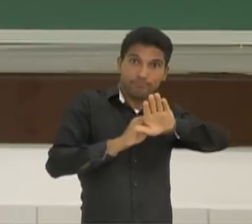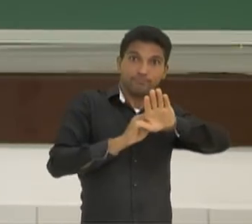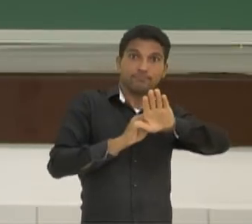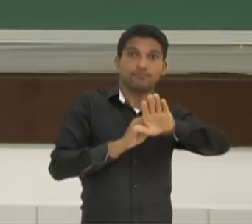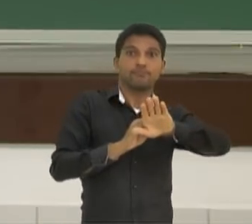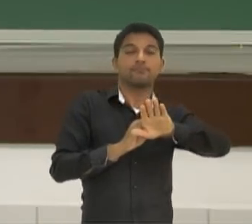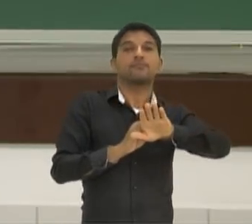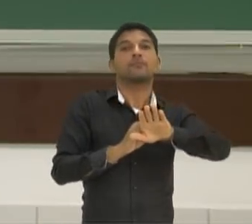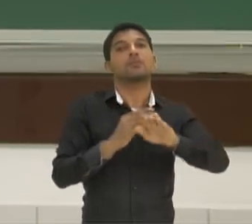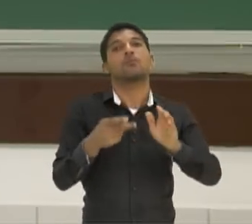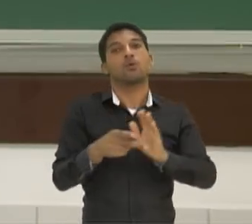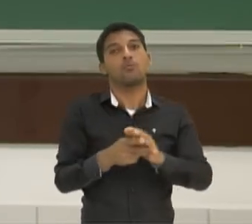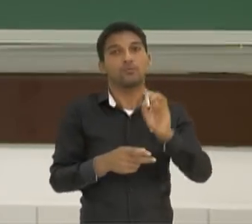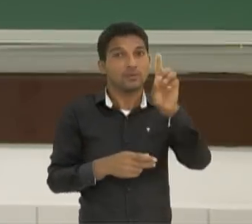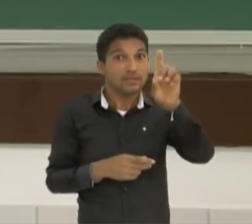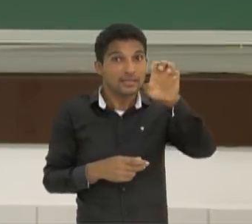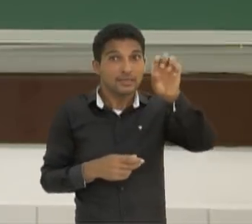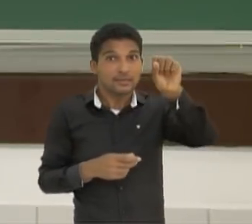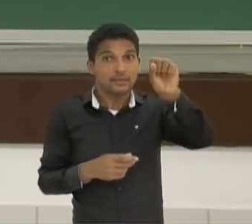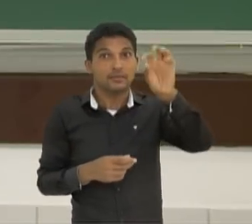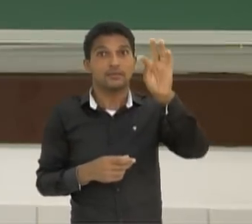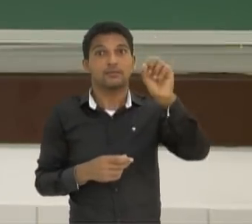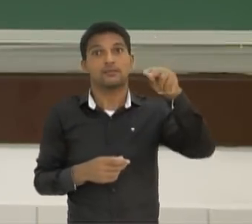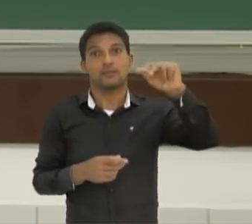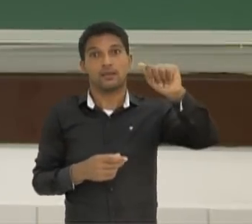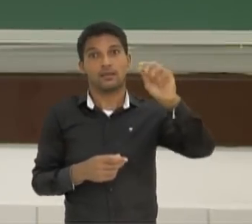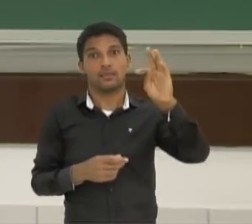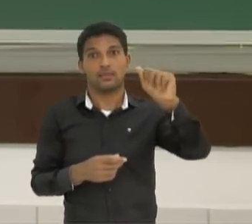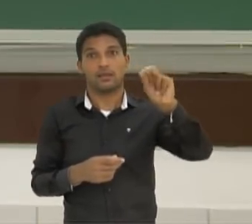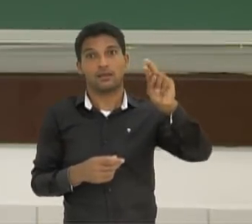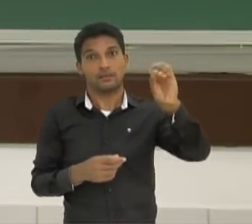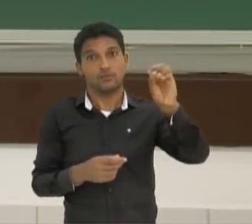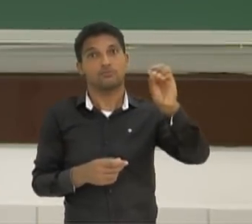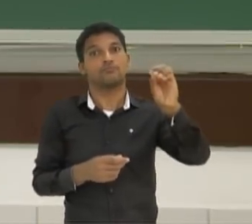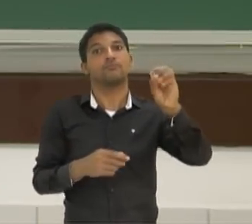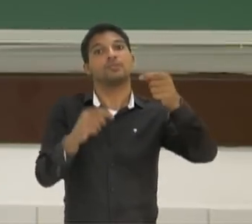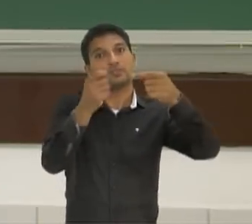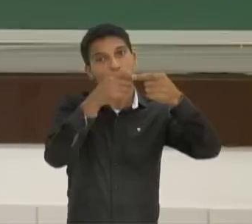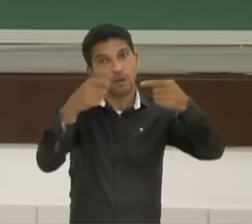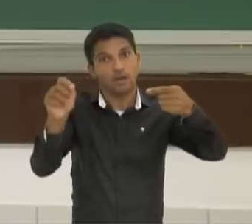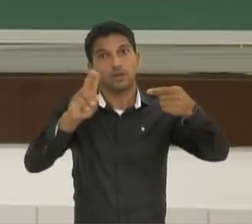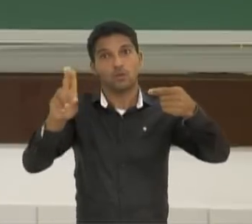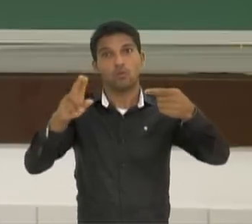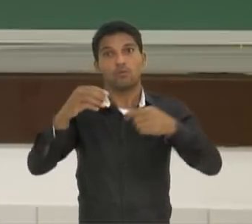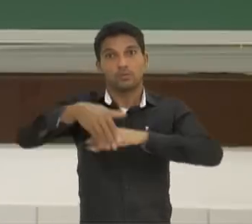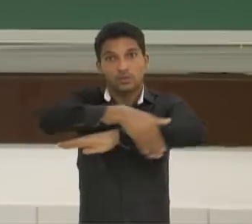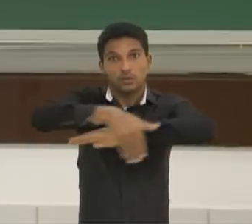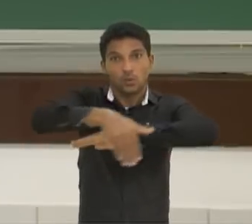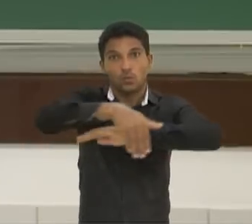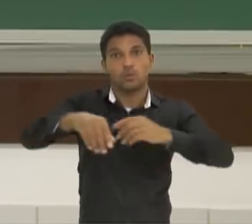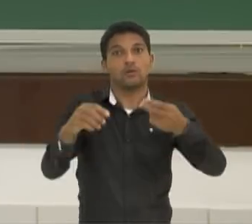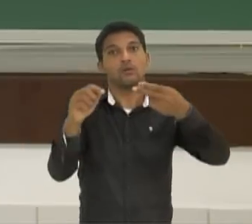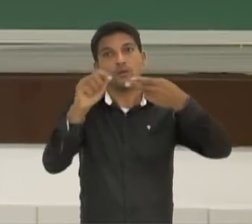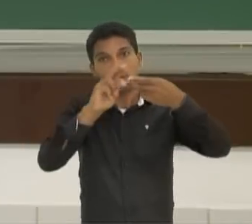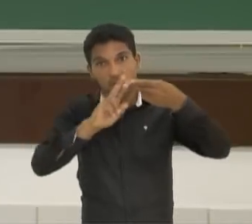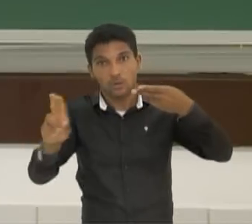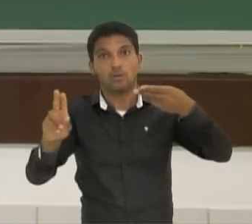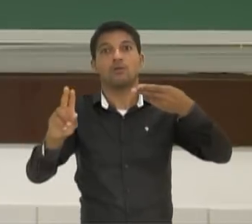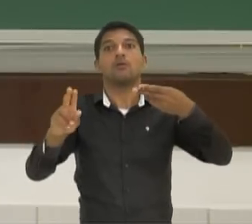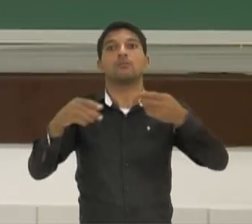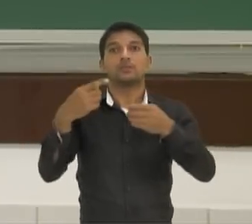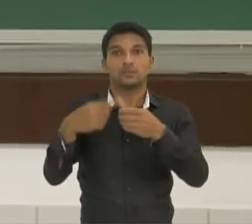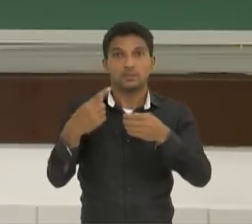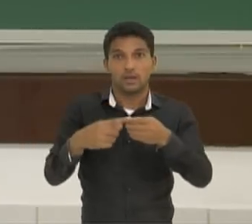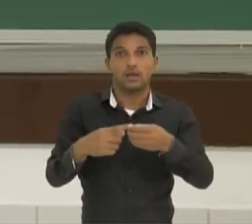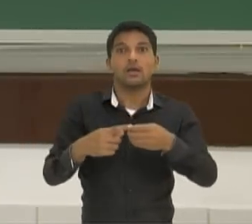ali o campo onde é para você escrever o nome da rua, bairro, cidade, enfim, colocar lá o